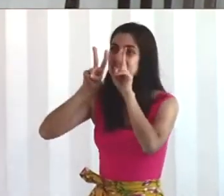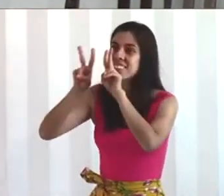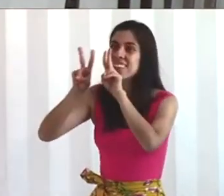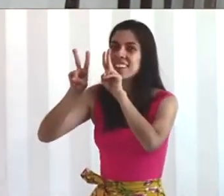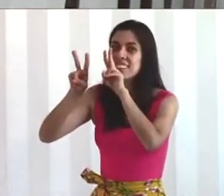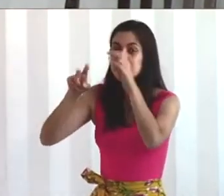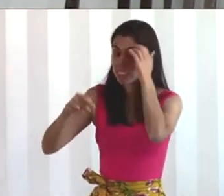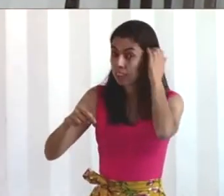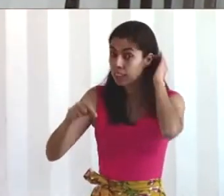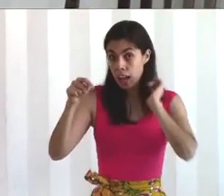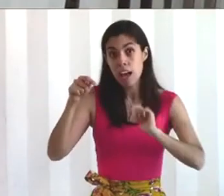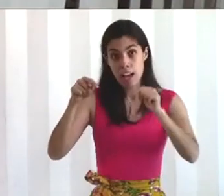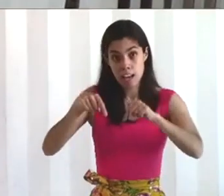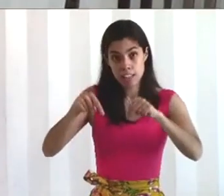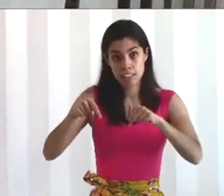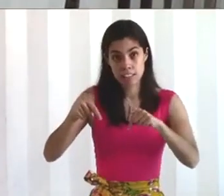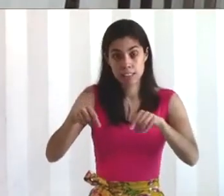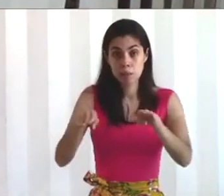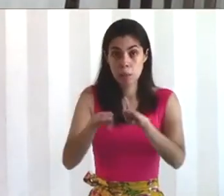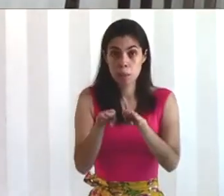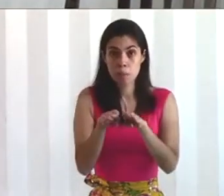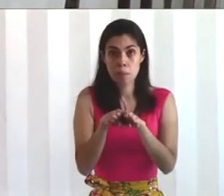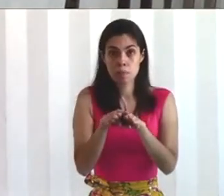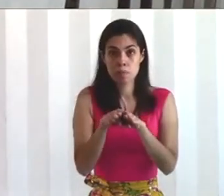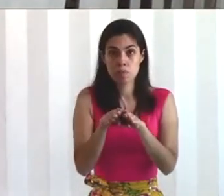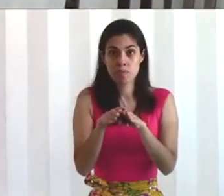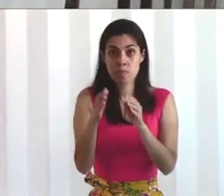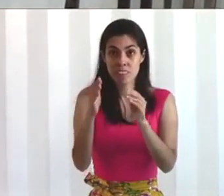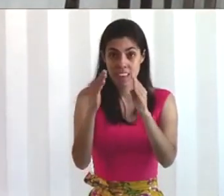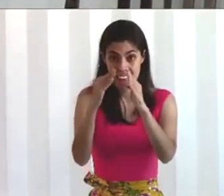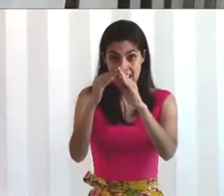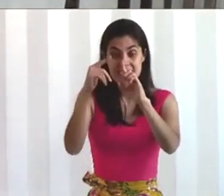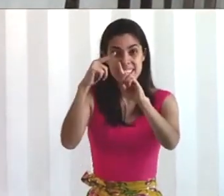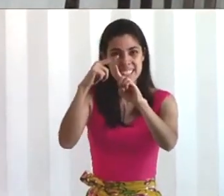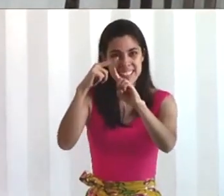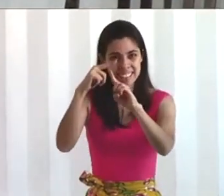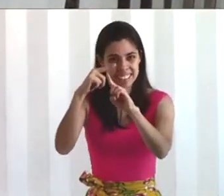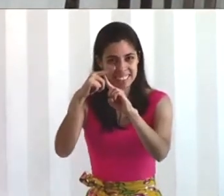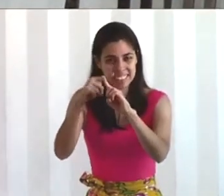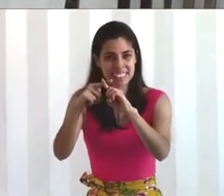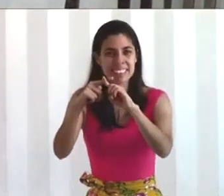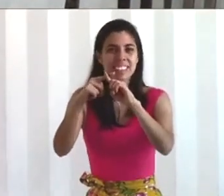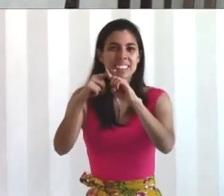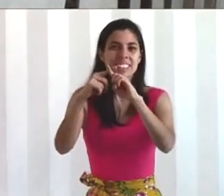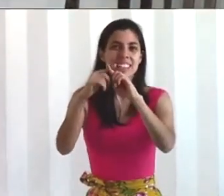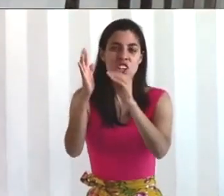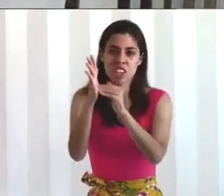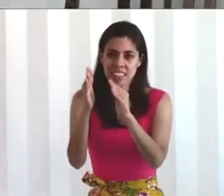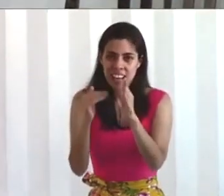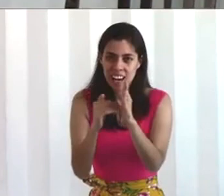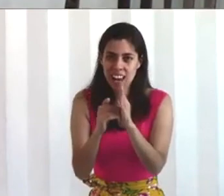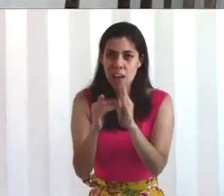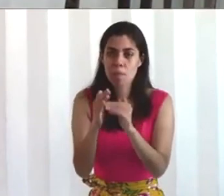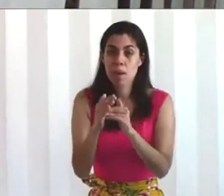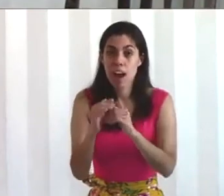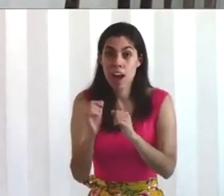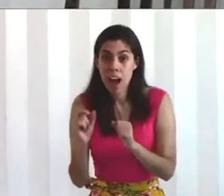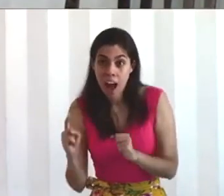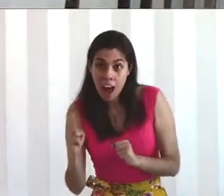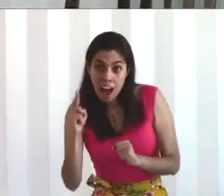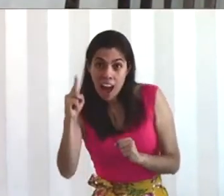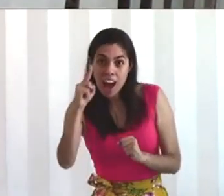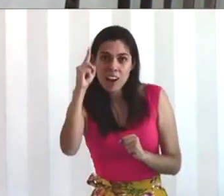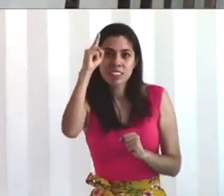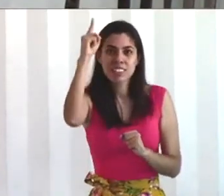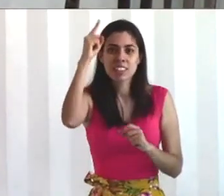está localizada é assim. A Igreja da Lapa é a maior construção dessa rua. Qualquer pessoa que passa nessa rua